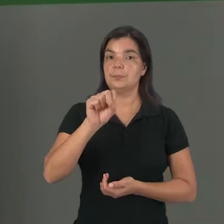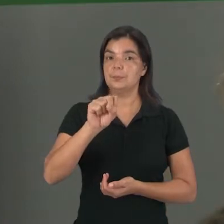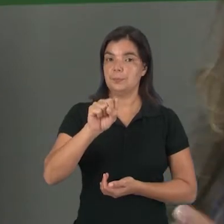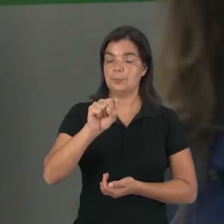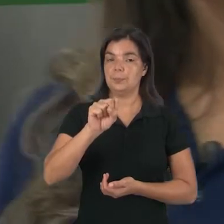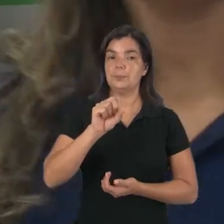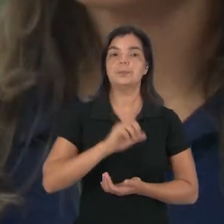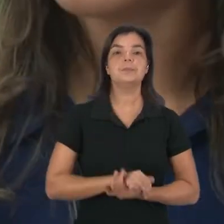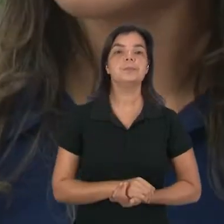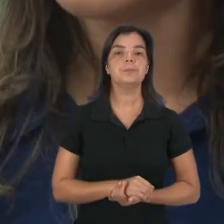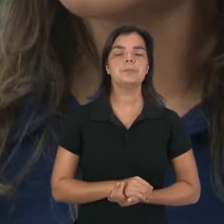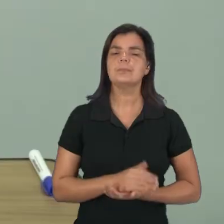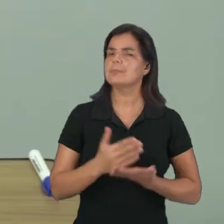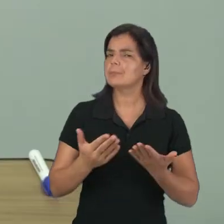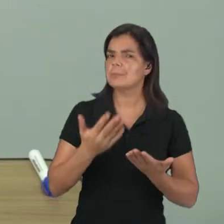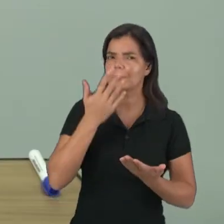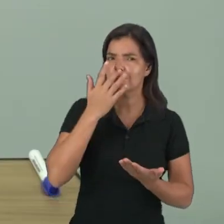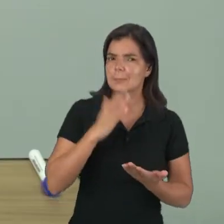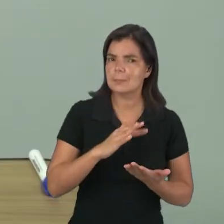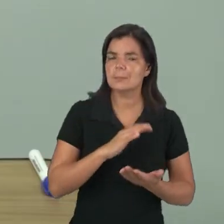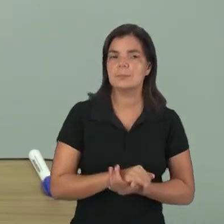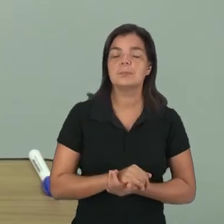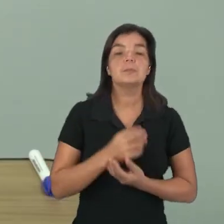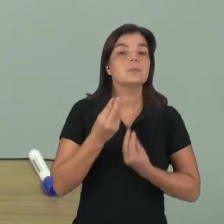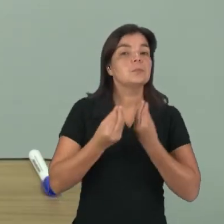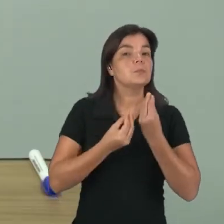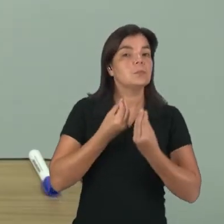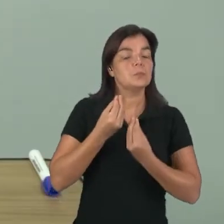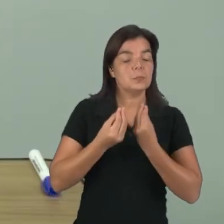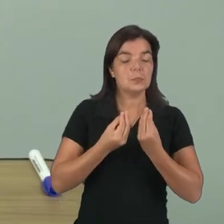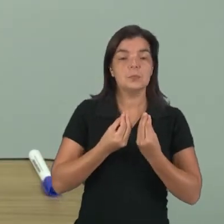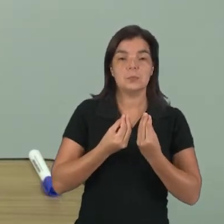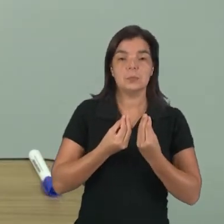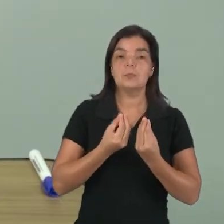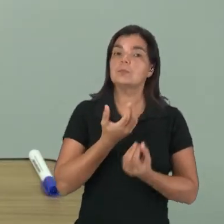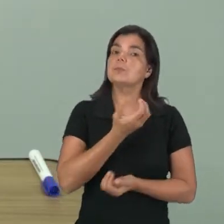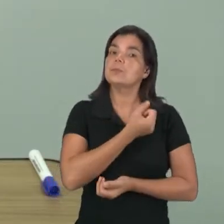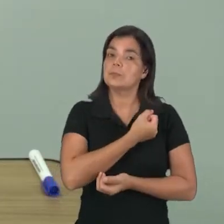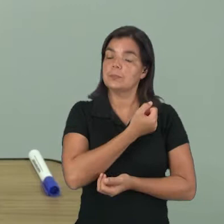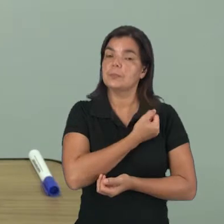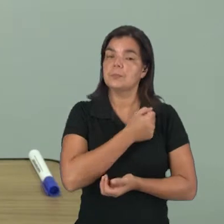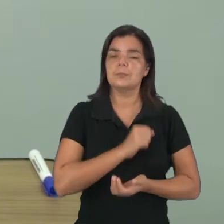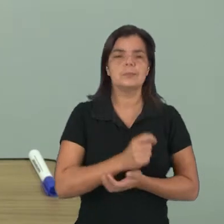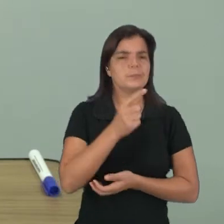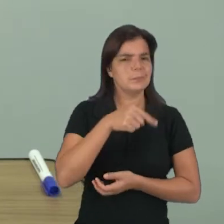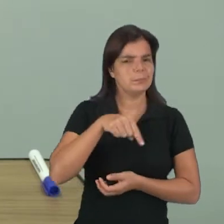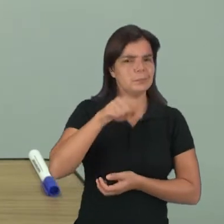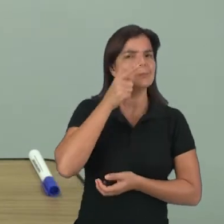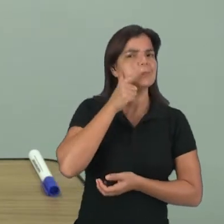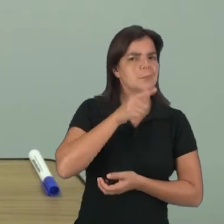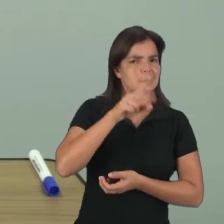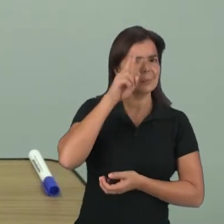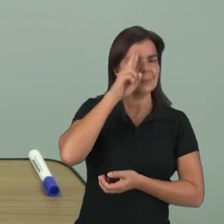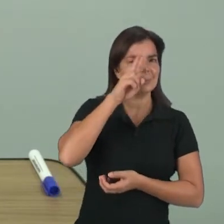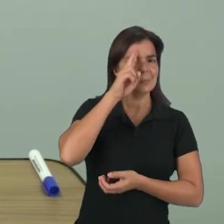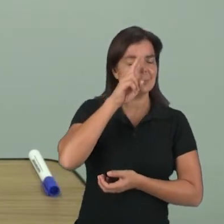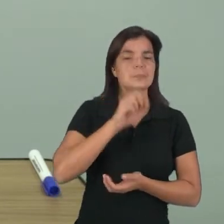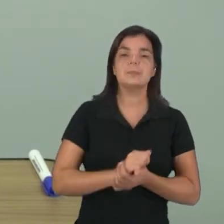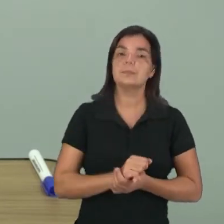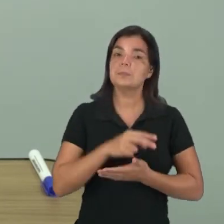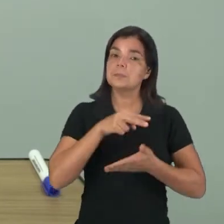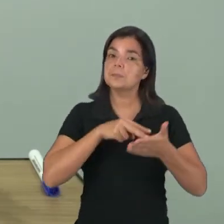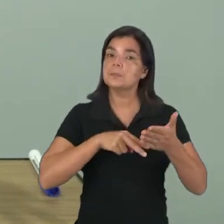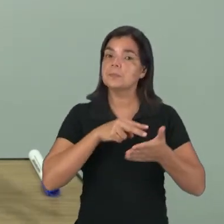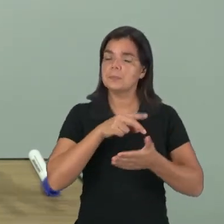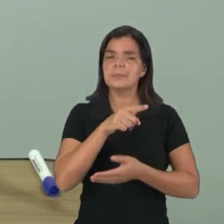958. E aí, crianças? Como será que é esse número? Vocês conseguem lembrar? A partir da leitura que